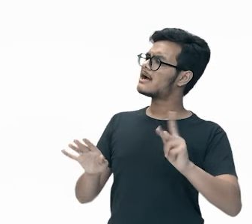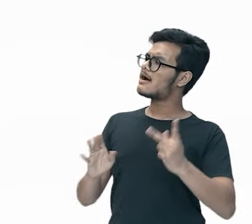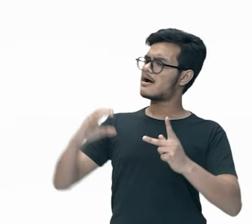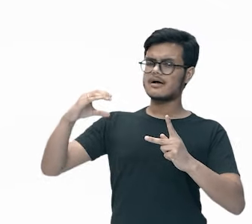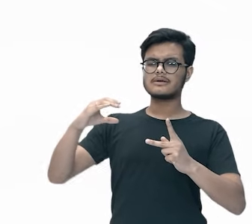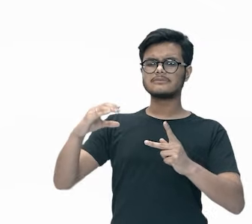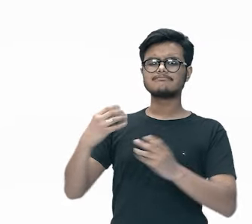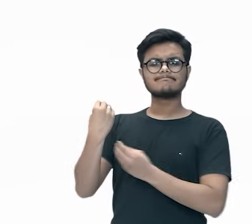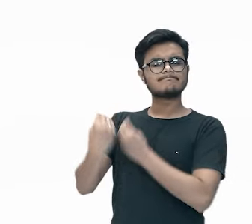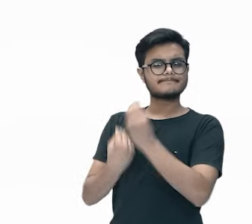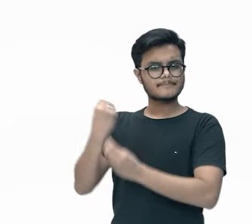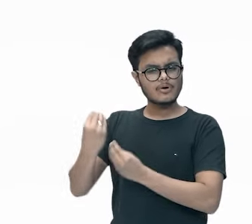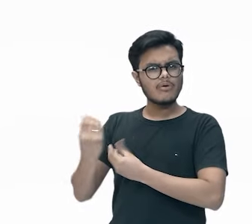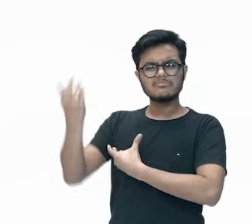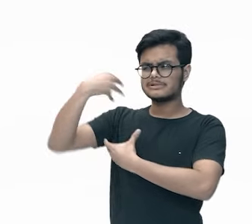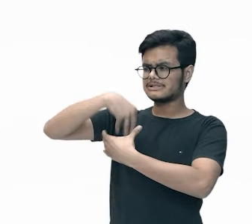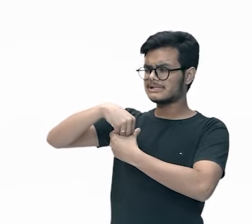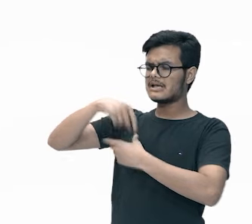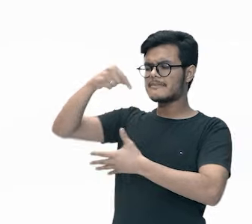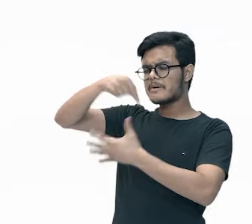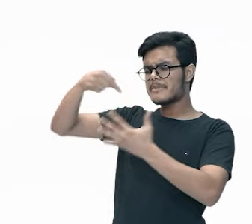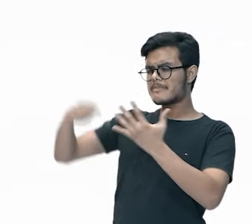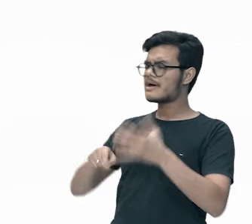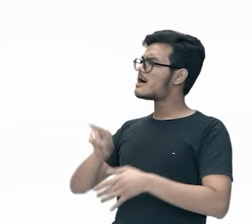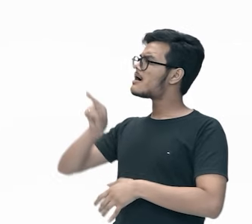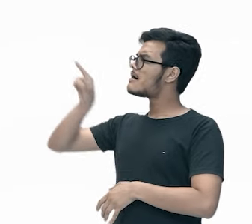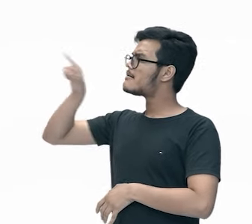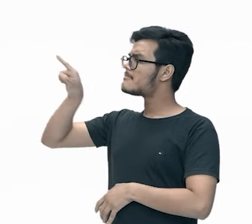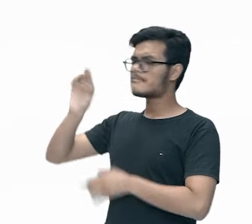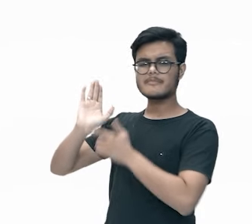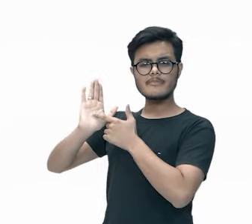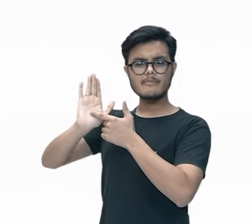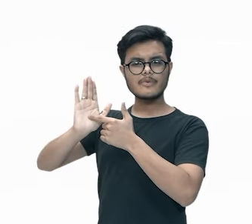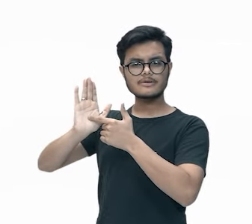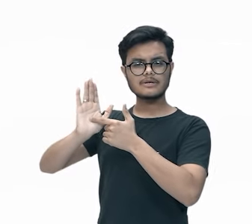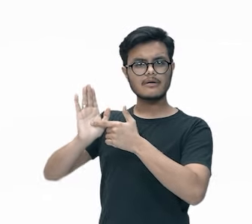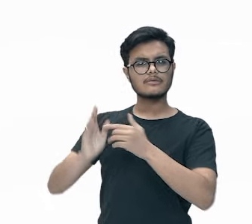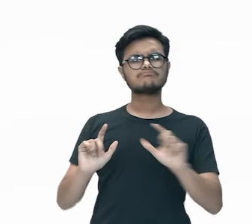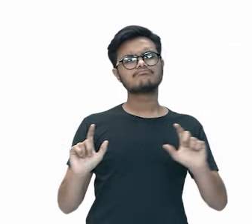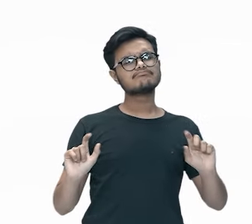alcano, ou do alceno, ou do alcino, ou de algum desses aqui que eu apresento para vocês, tá bom?